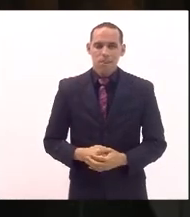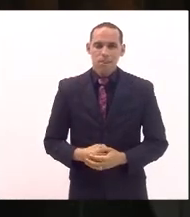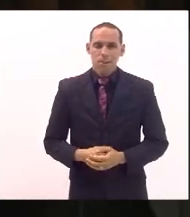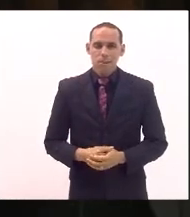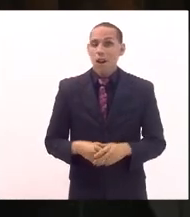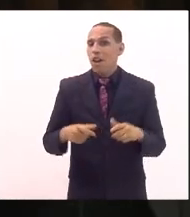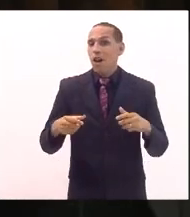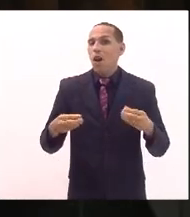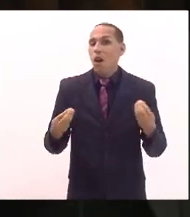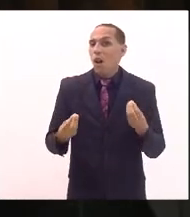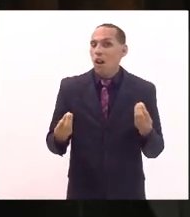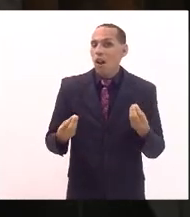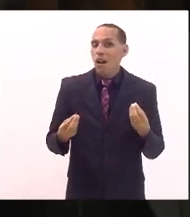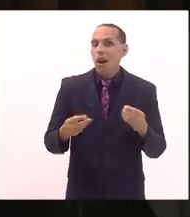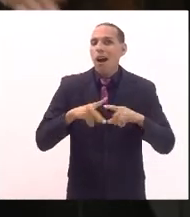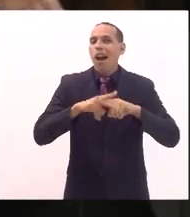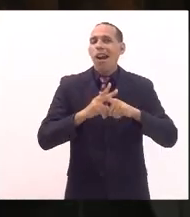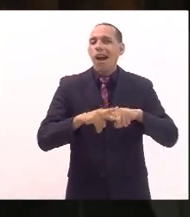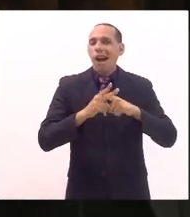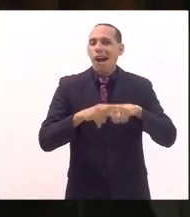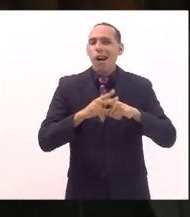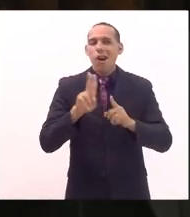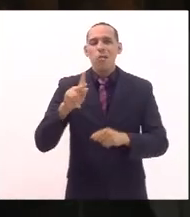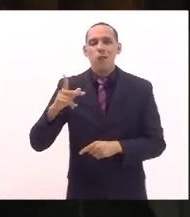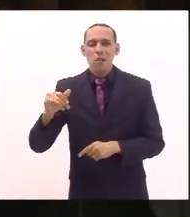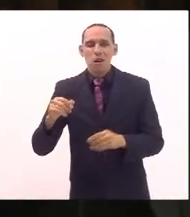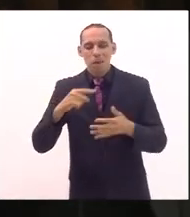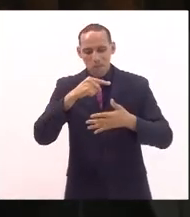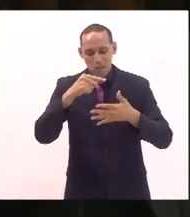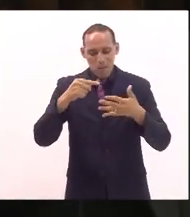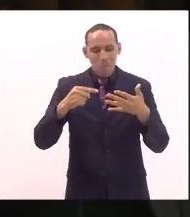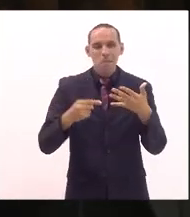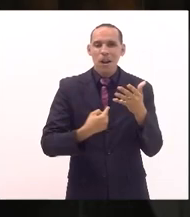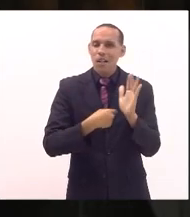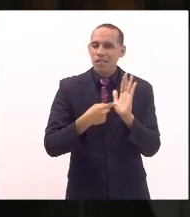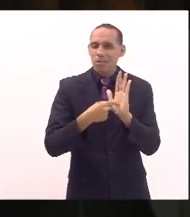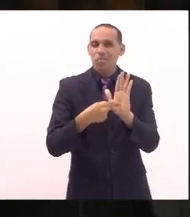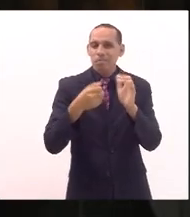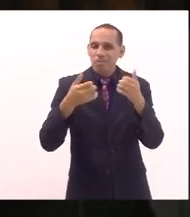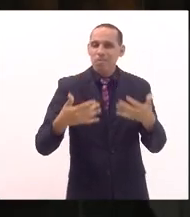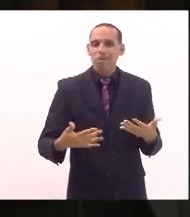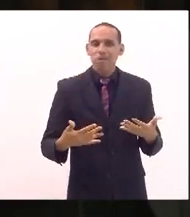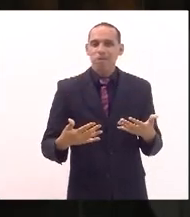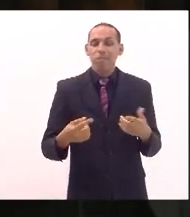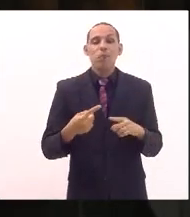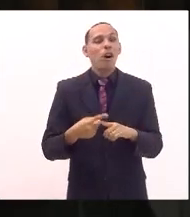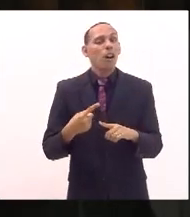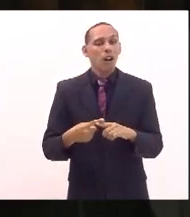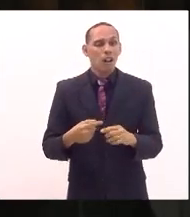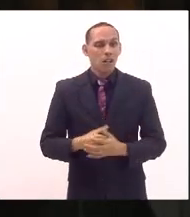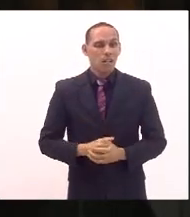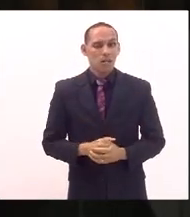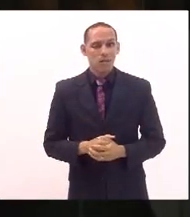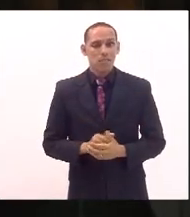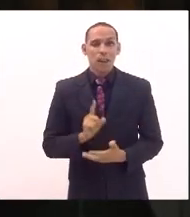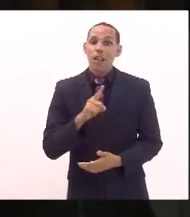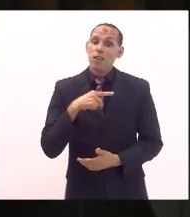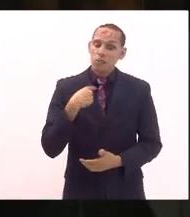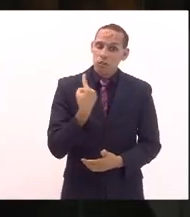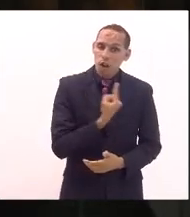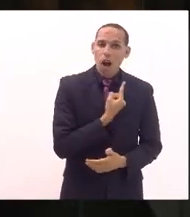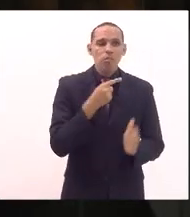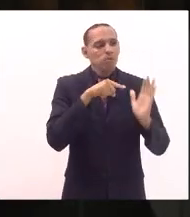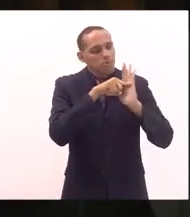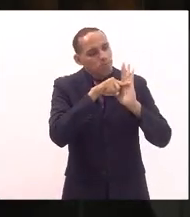e da reforma dessas unidades a cola que eu citei o Tube Virtude das